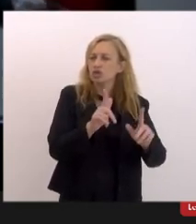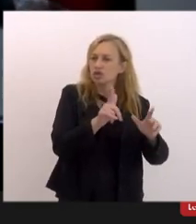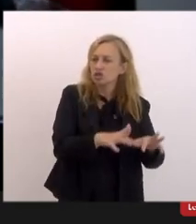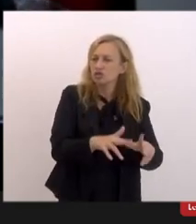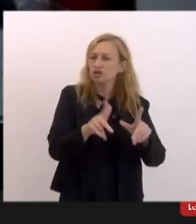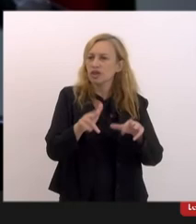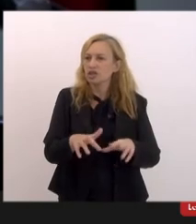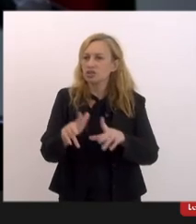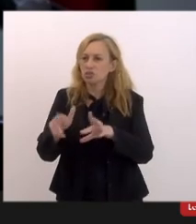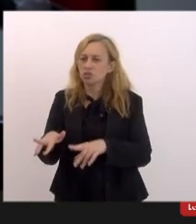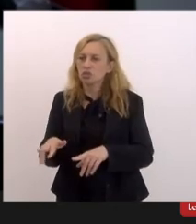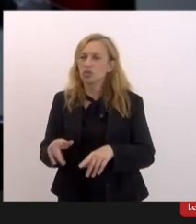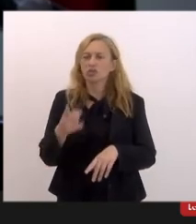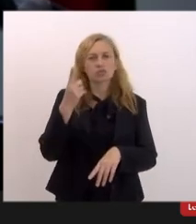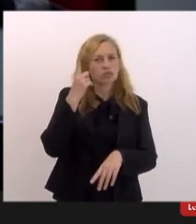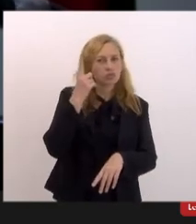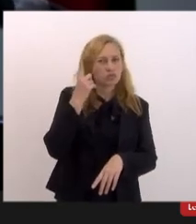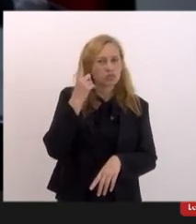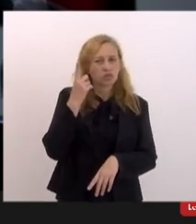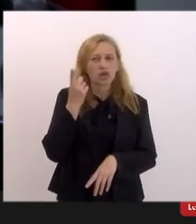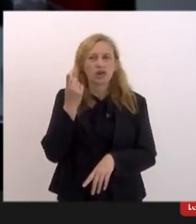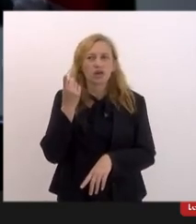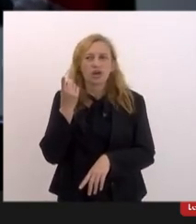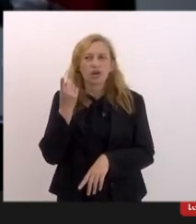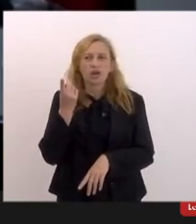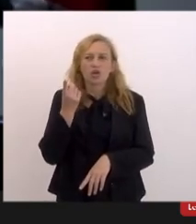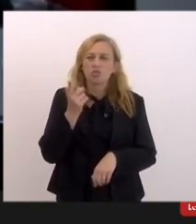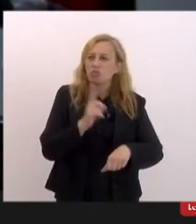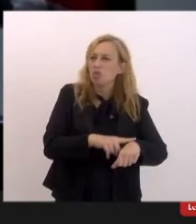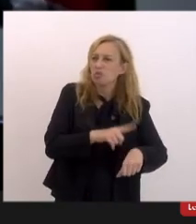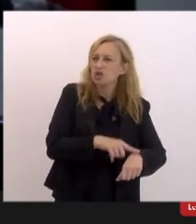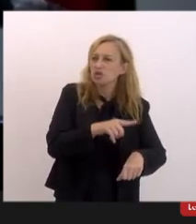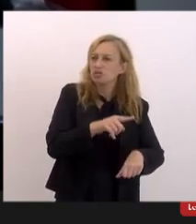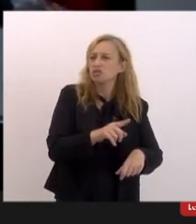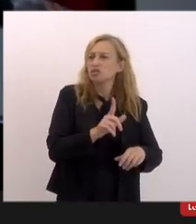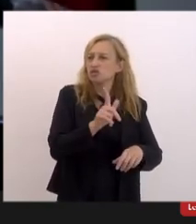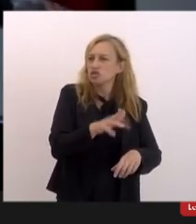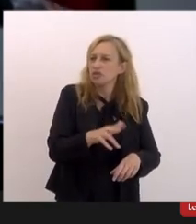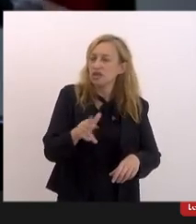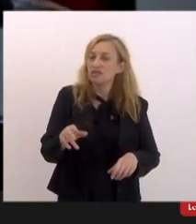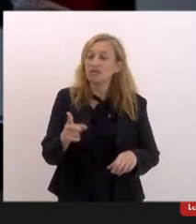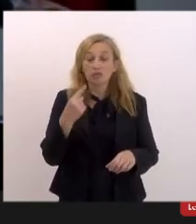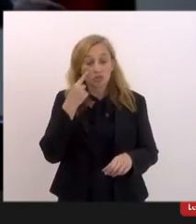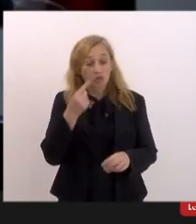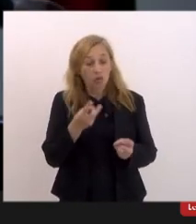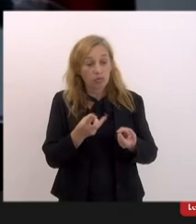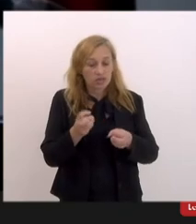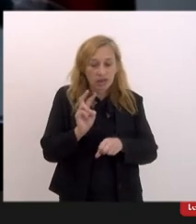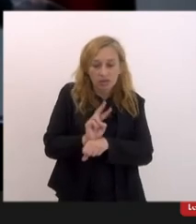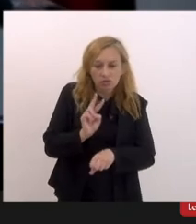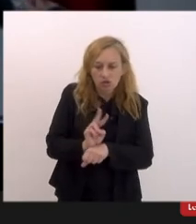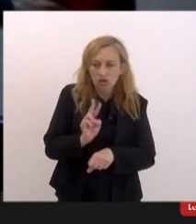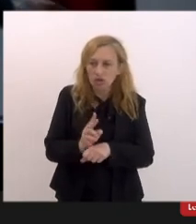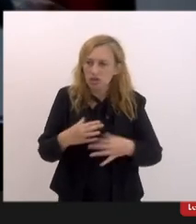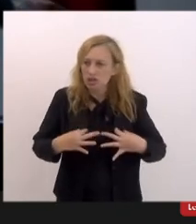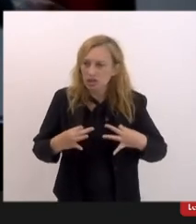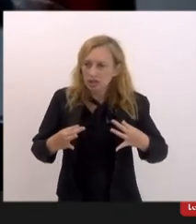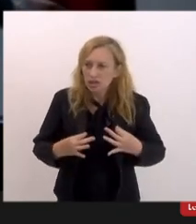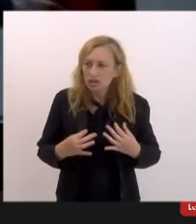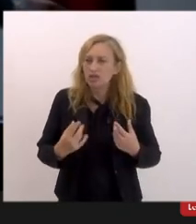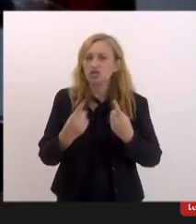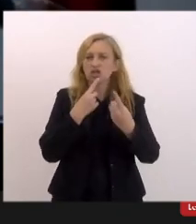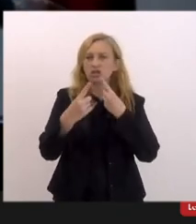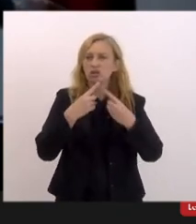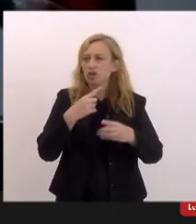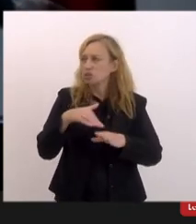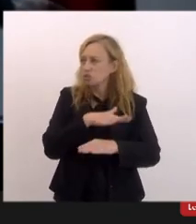que de repente foi visto num momento, agora um momento é outro. E a gente vai estar o tempo todo aqui de portas abertas, dialogando com toda